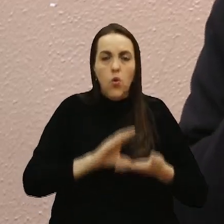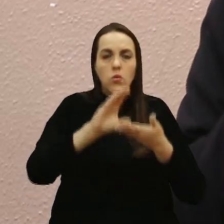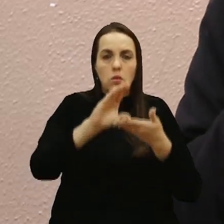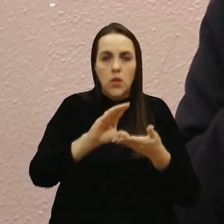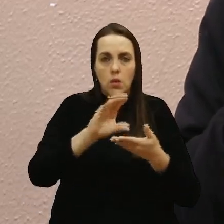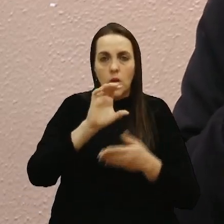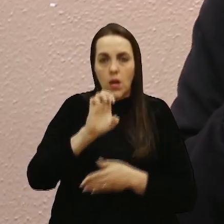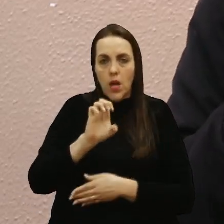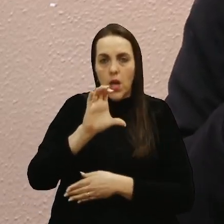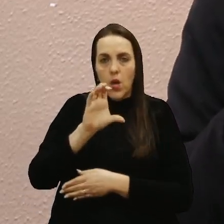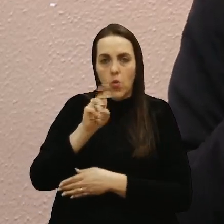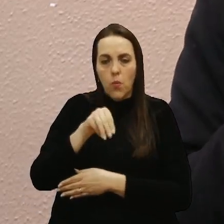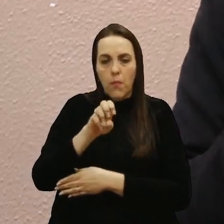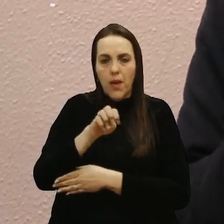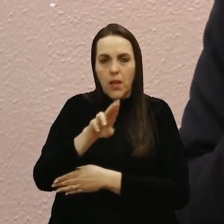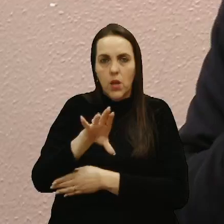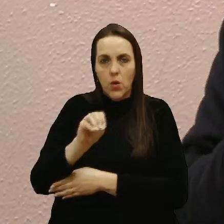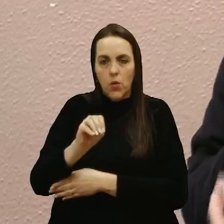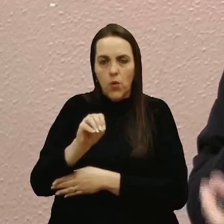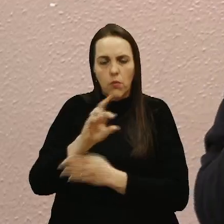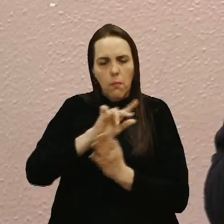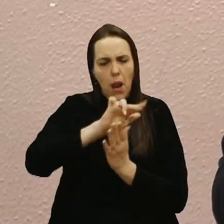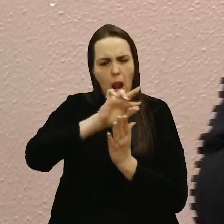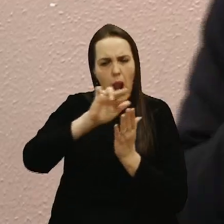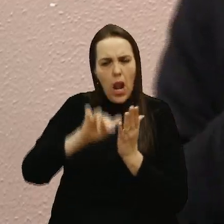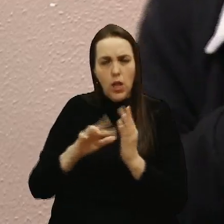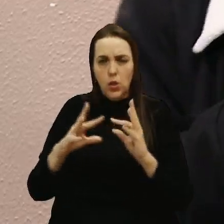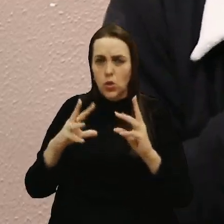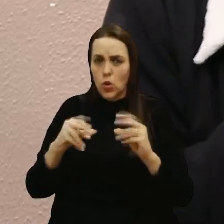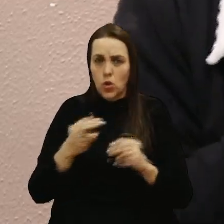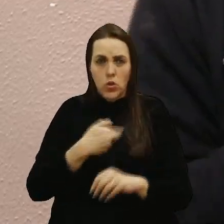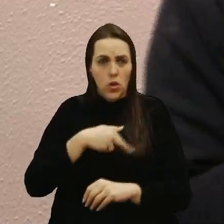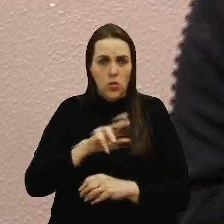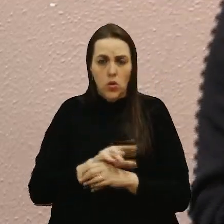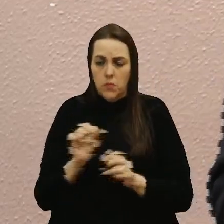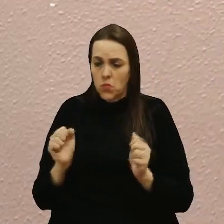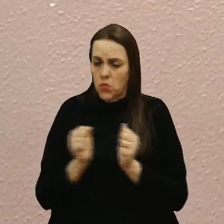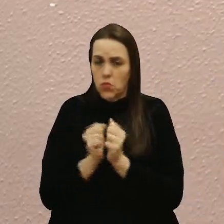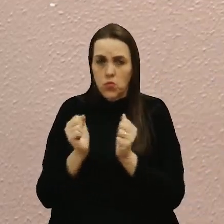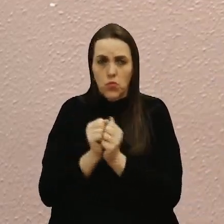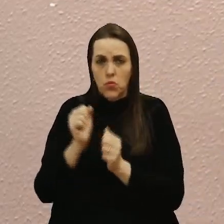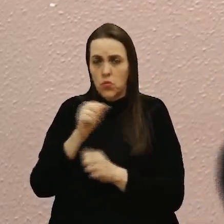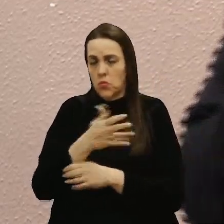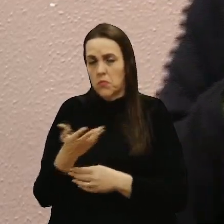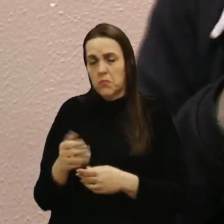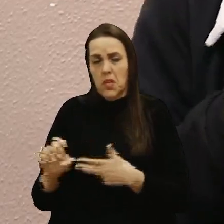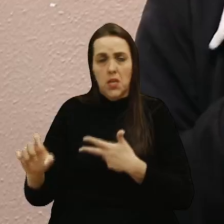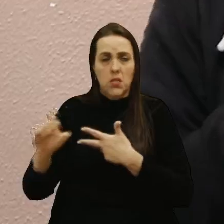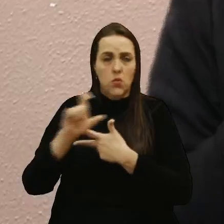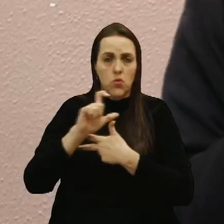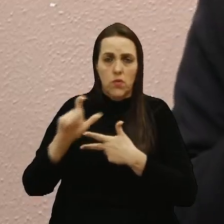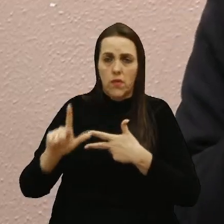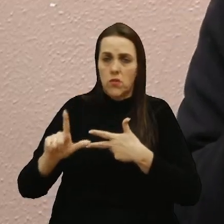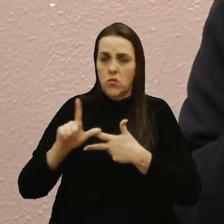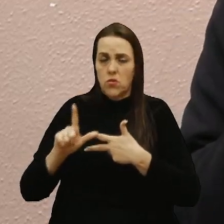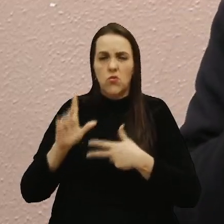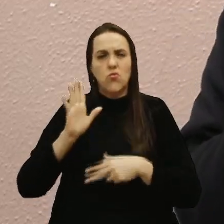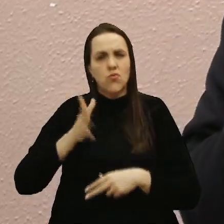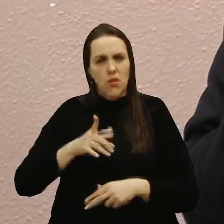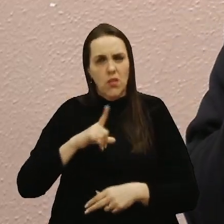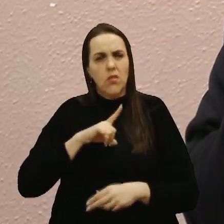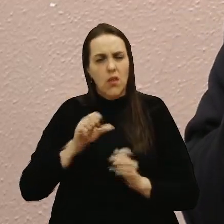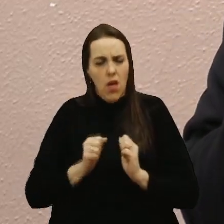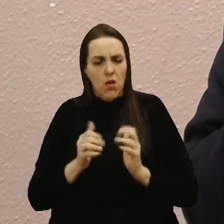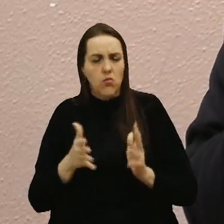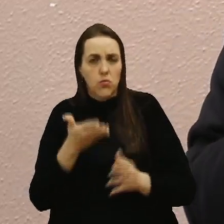Caxias, presidente Lucas, esse conselho pode reunir com o executivo, pode reunir com o legislativo, nós já tivemos atitudes como essa.